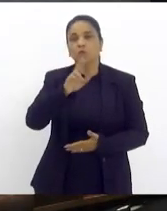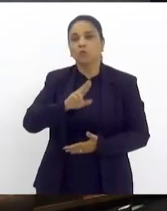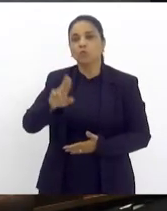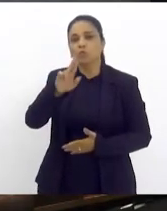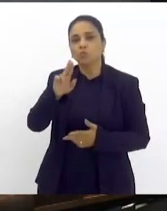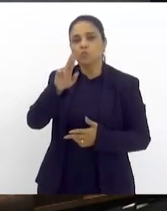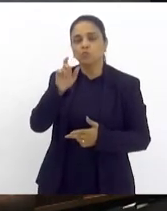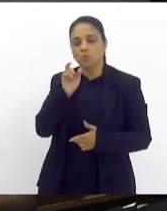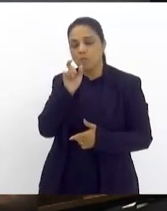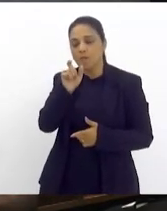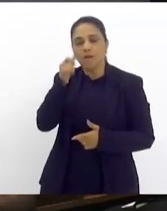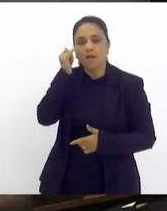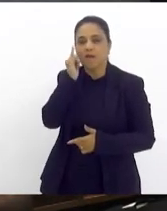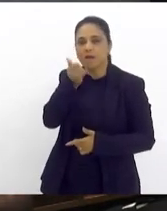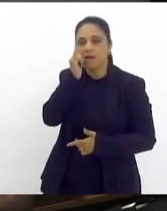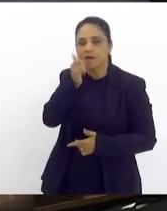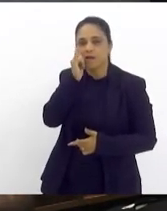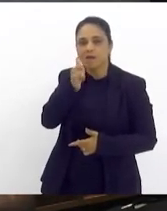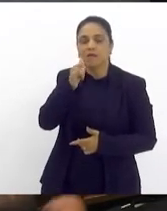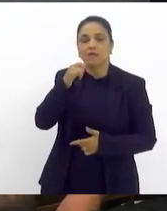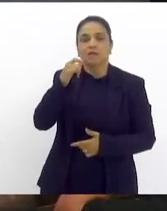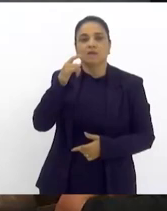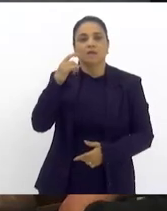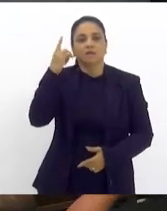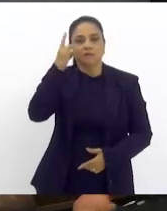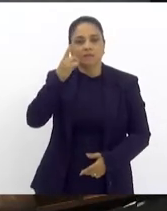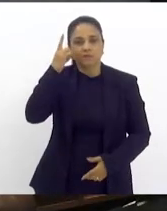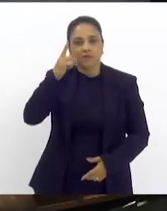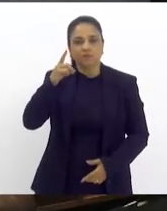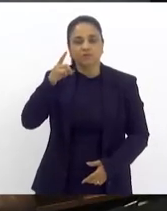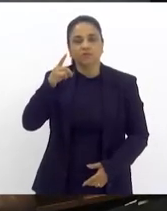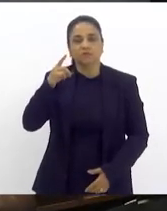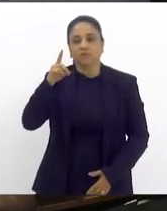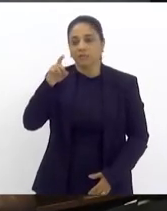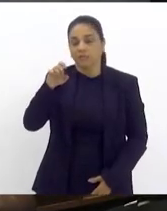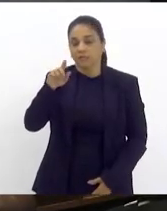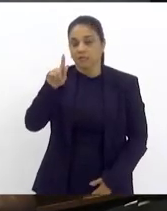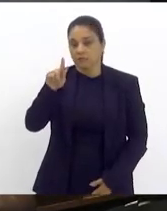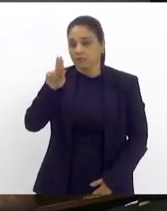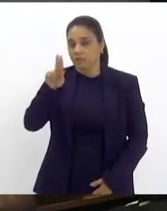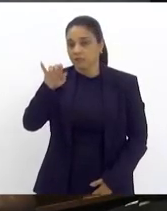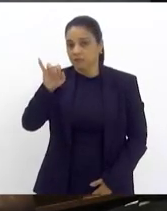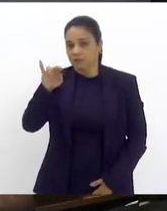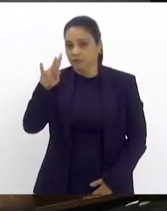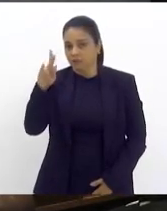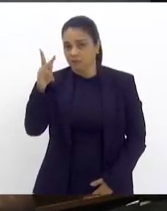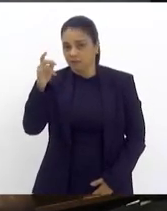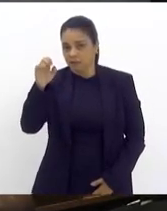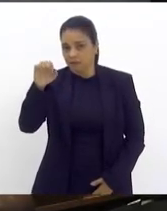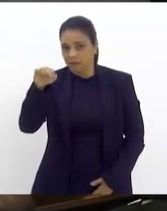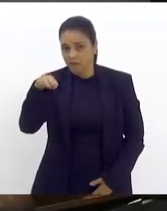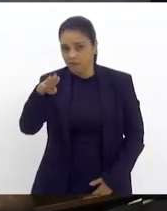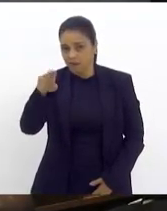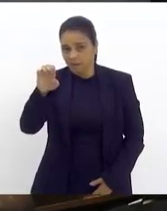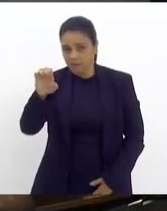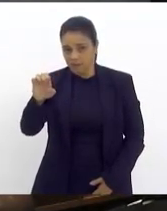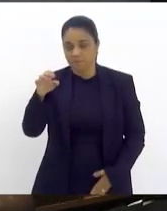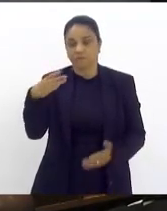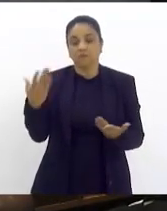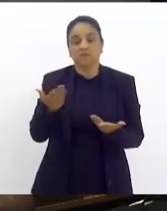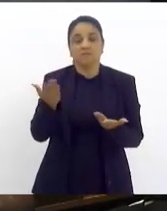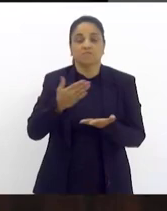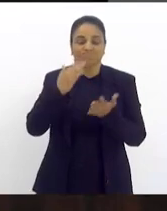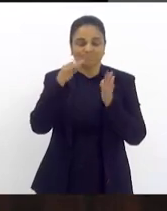deputado licenciado Guilherme Schleder, para fazer uso da palavra na tribuna. Ele tem uma outra agenda